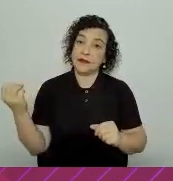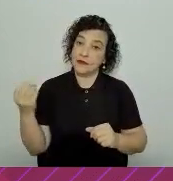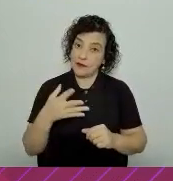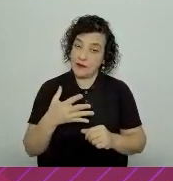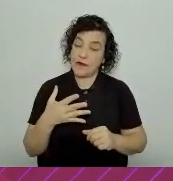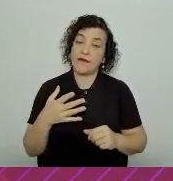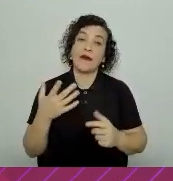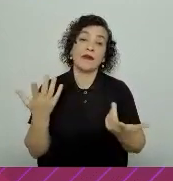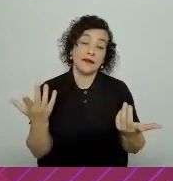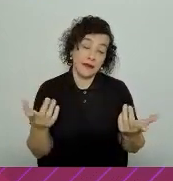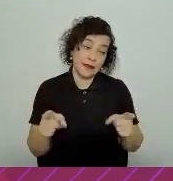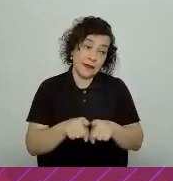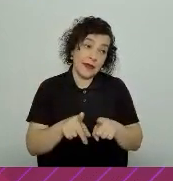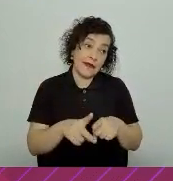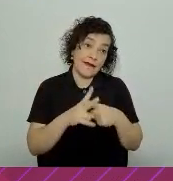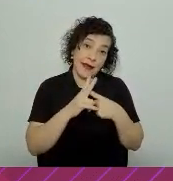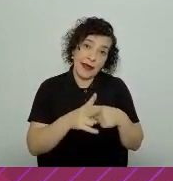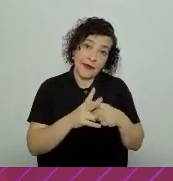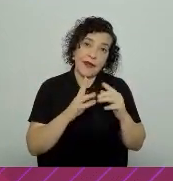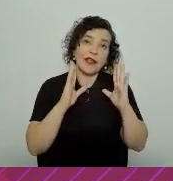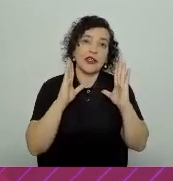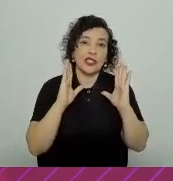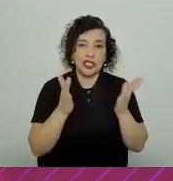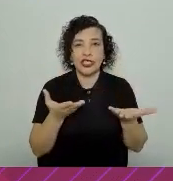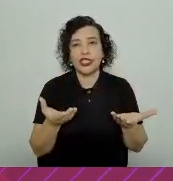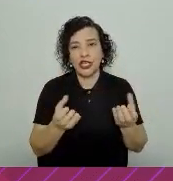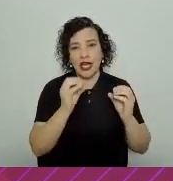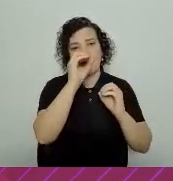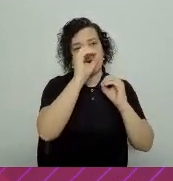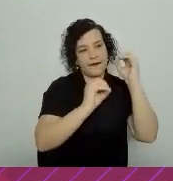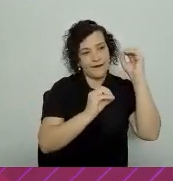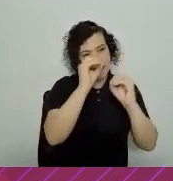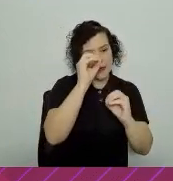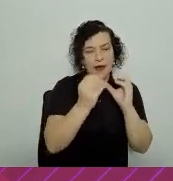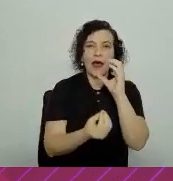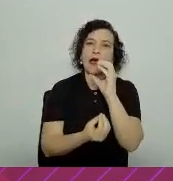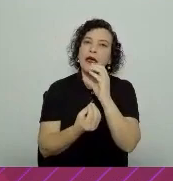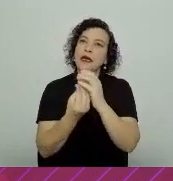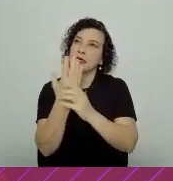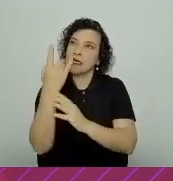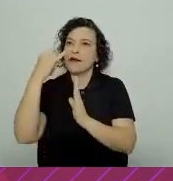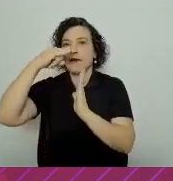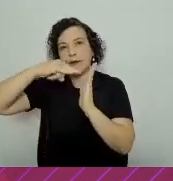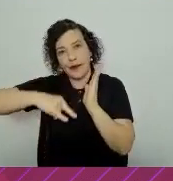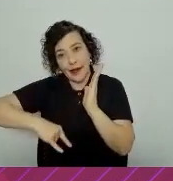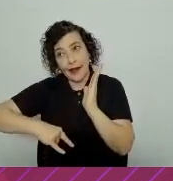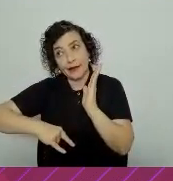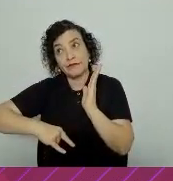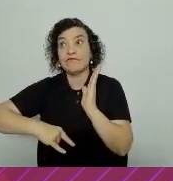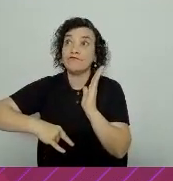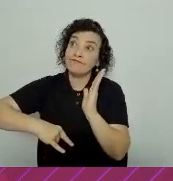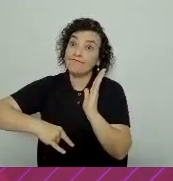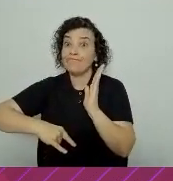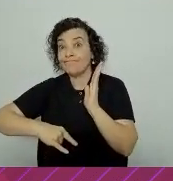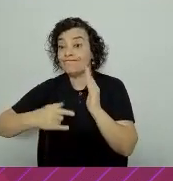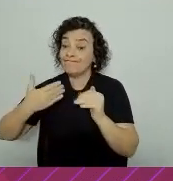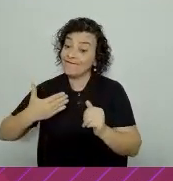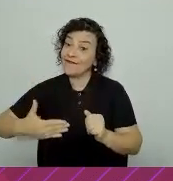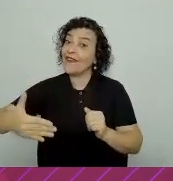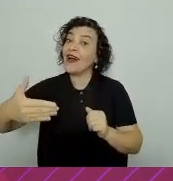a gente tá acostumado mexer no fígado criar formulário Talvez a gente vai ter que prender